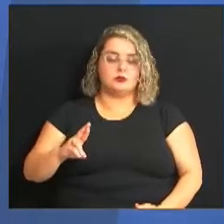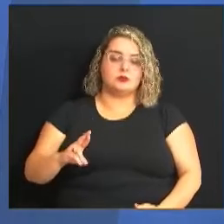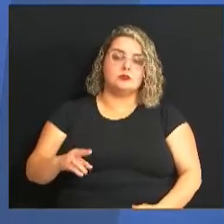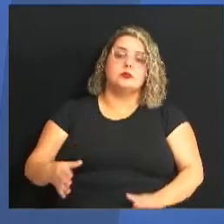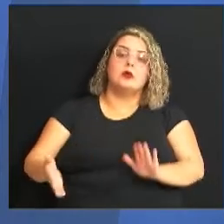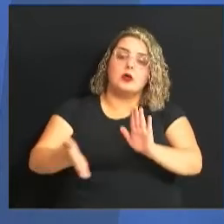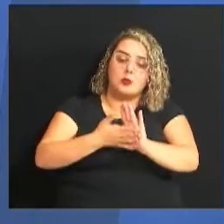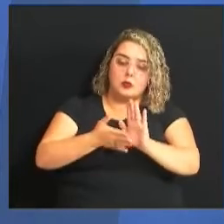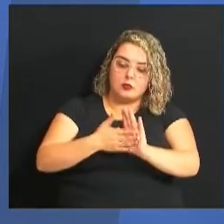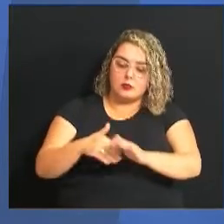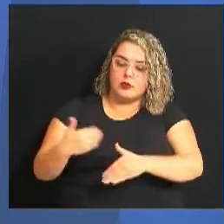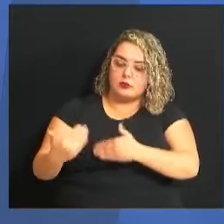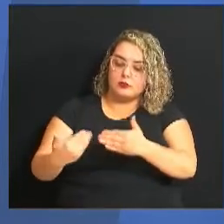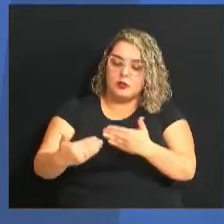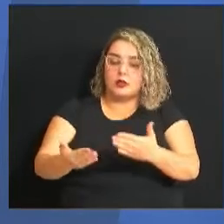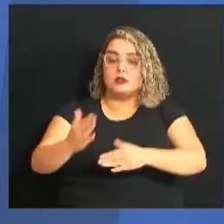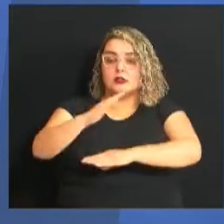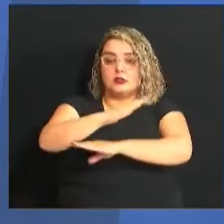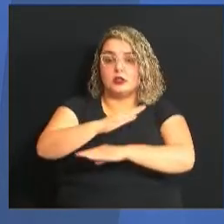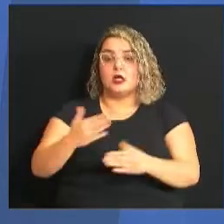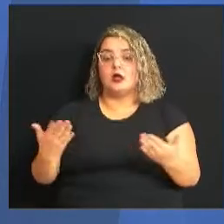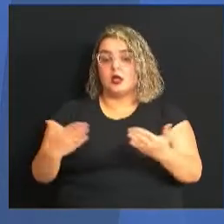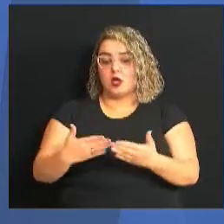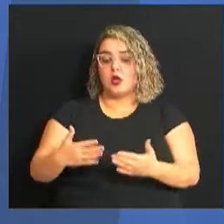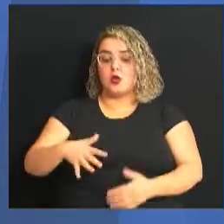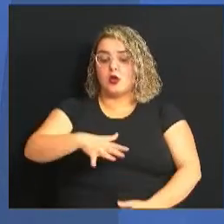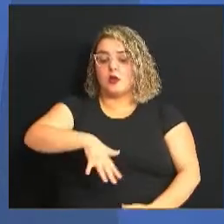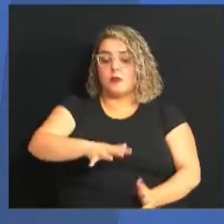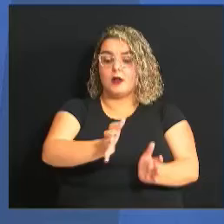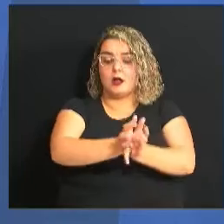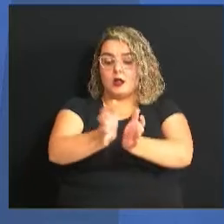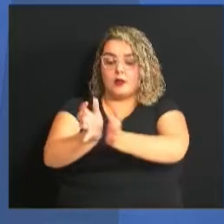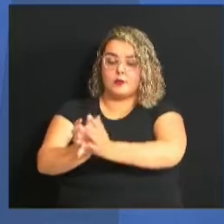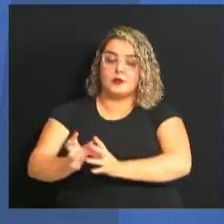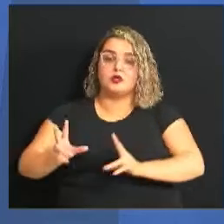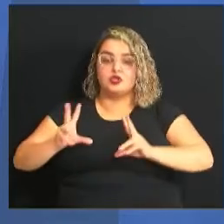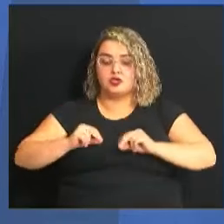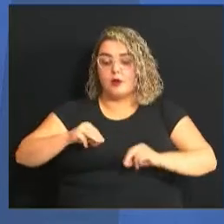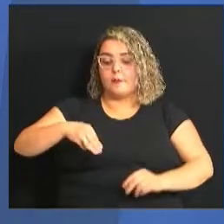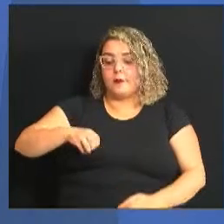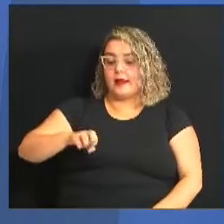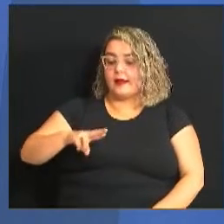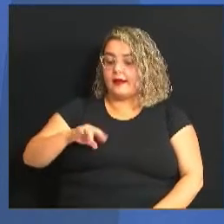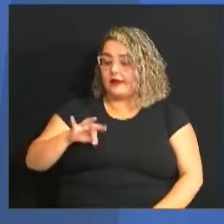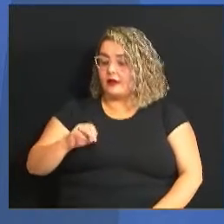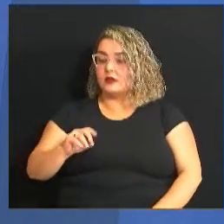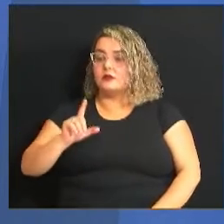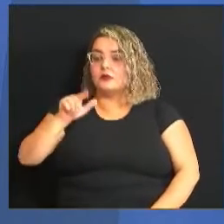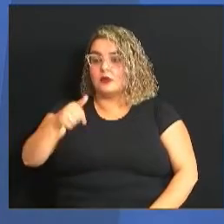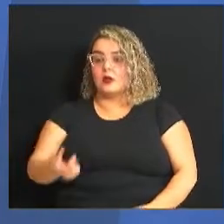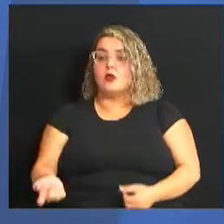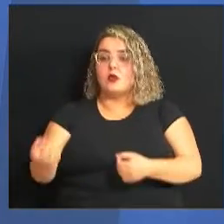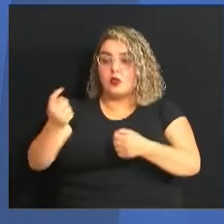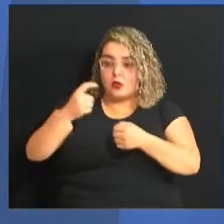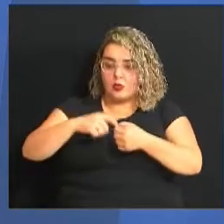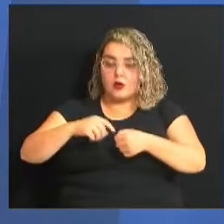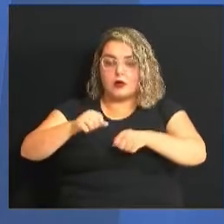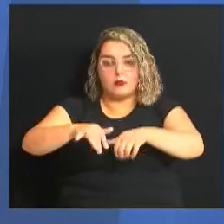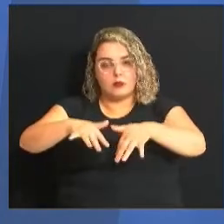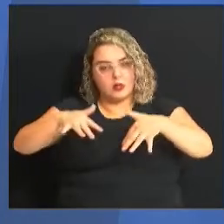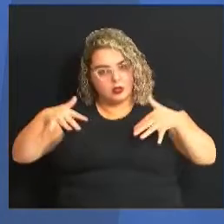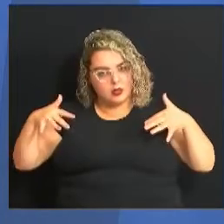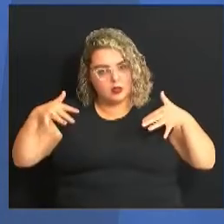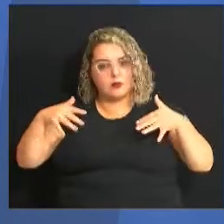na Câmara, agora vão passar pelas comissões de mérito e aí então depois voltam ao plenário para